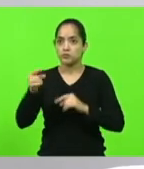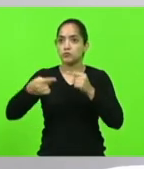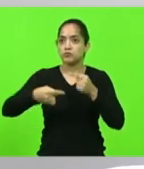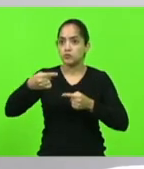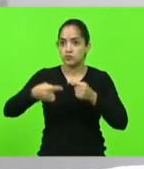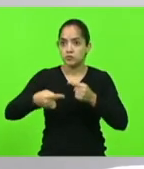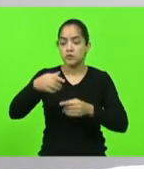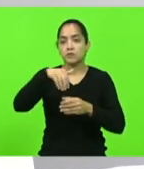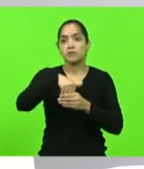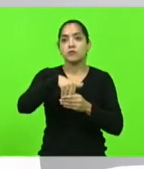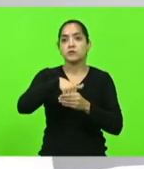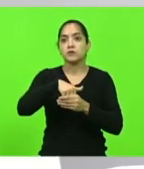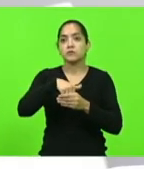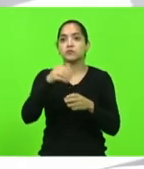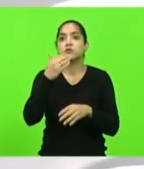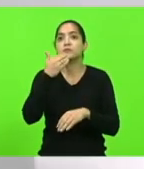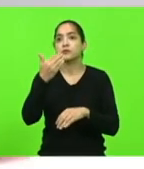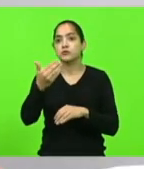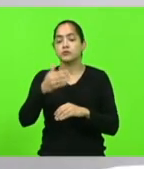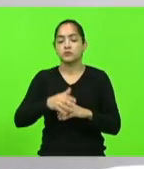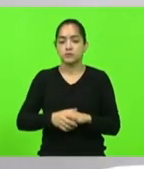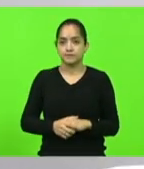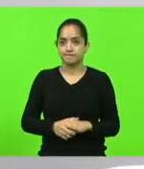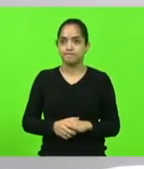e votação de requerimentos